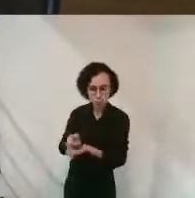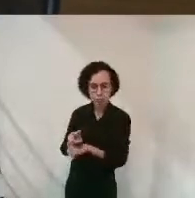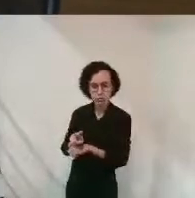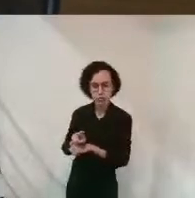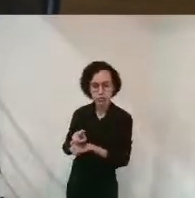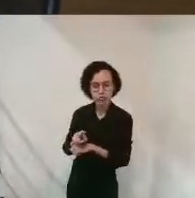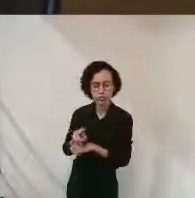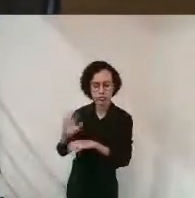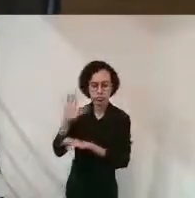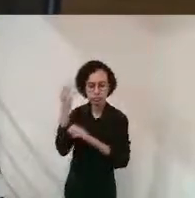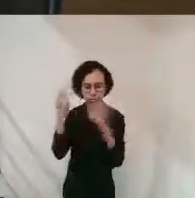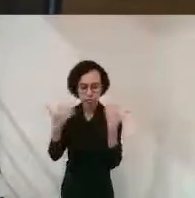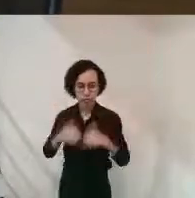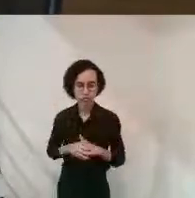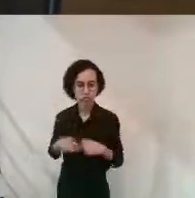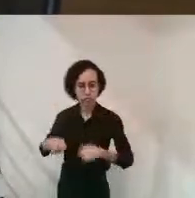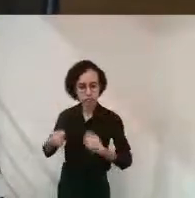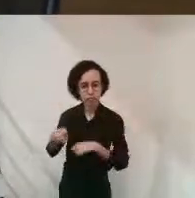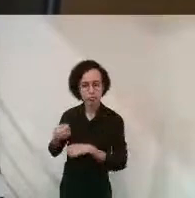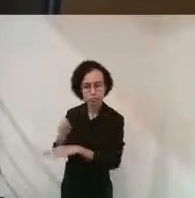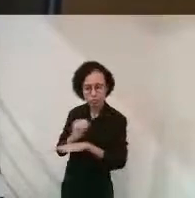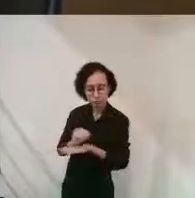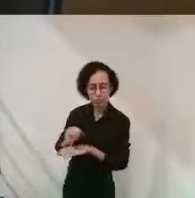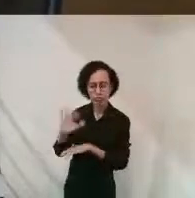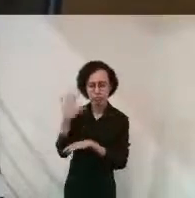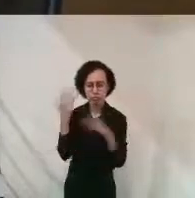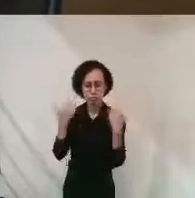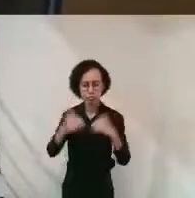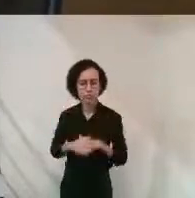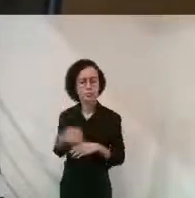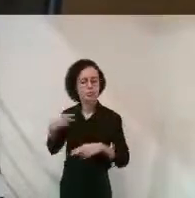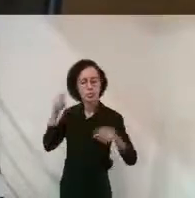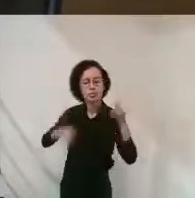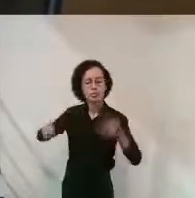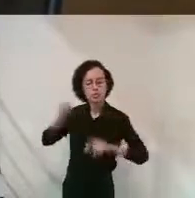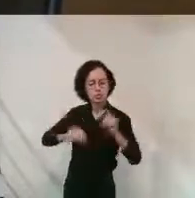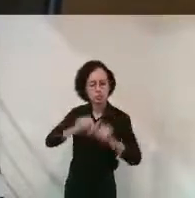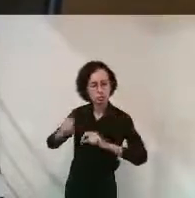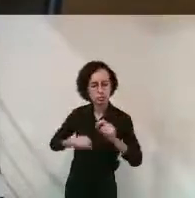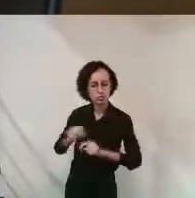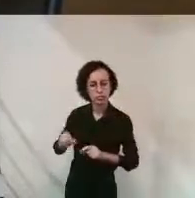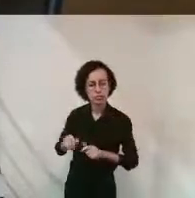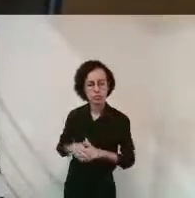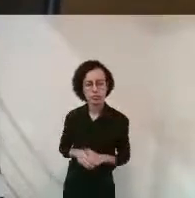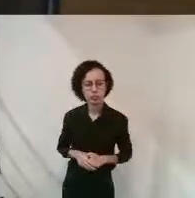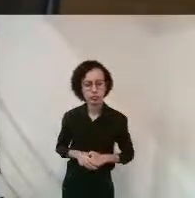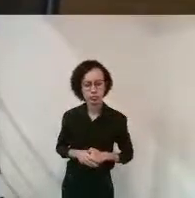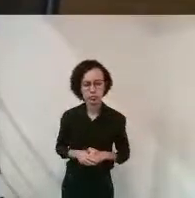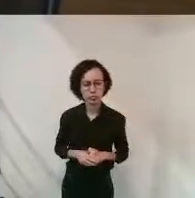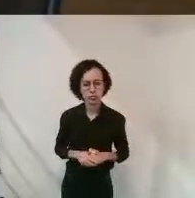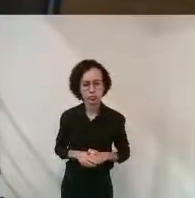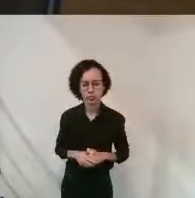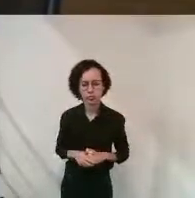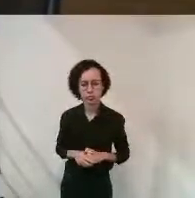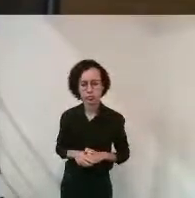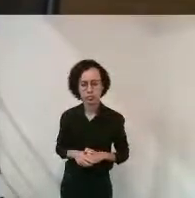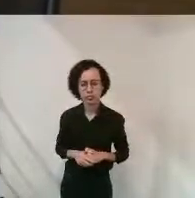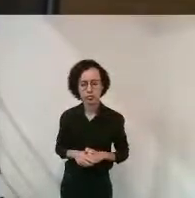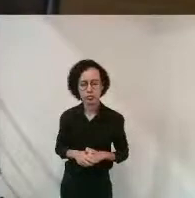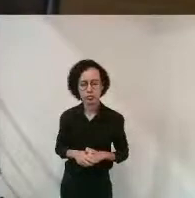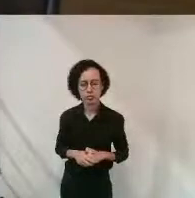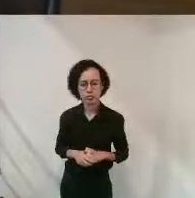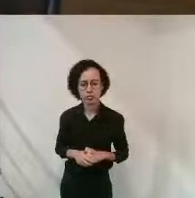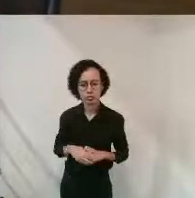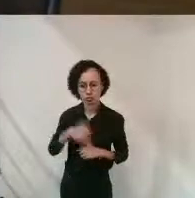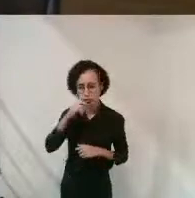o meio ambiente, porque nós estamos observando que, com certeza, os lençóis freáticos, a